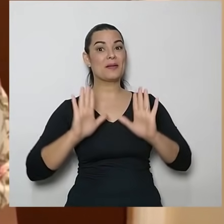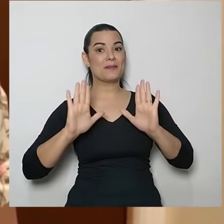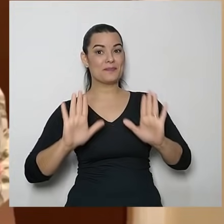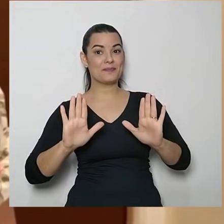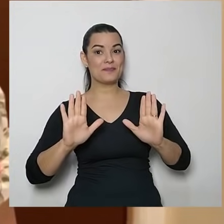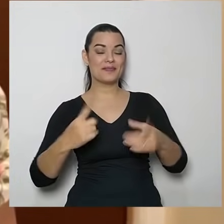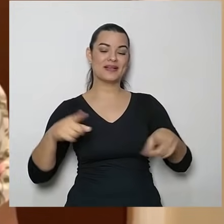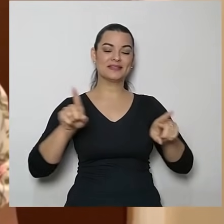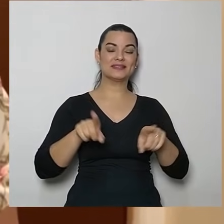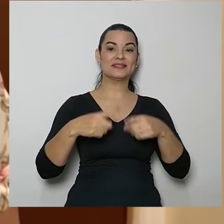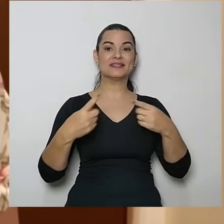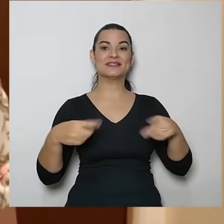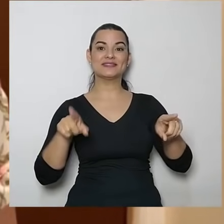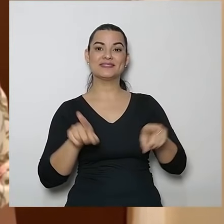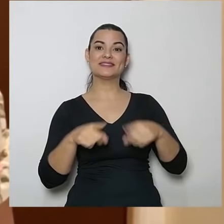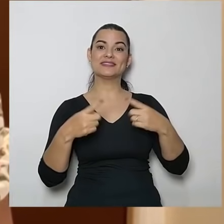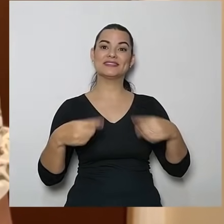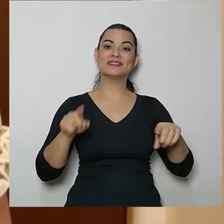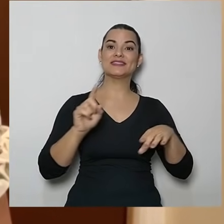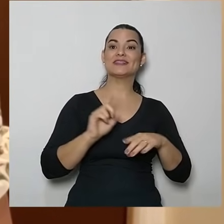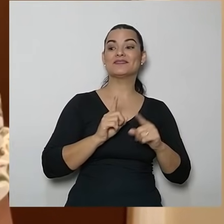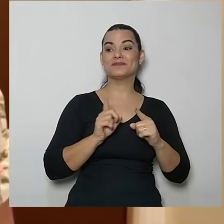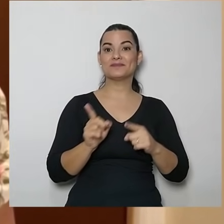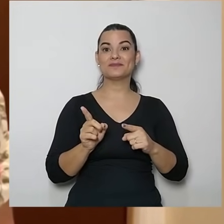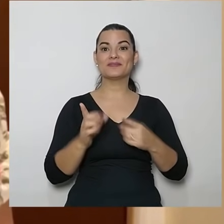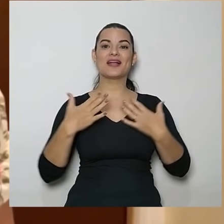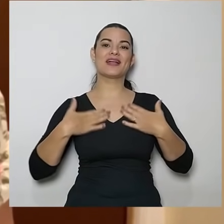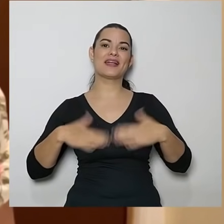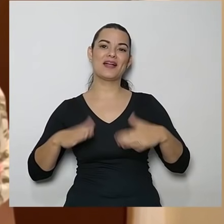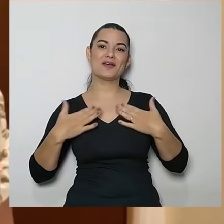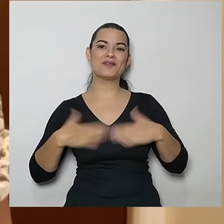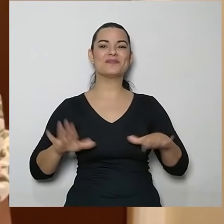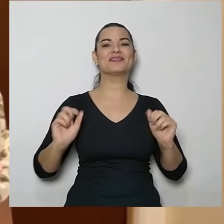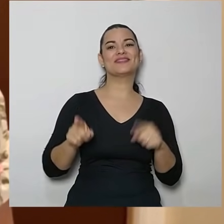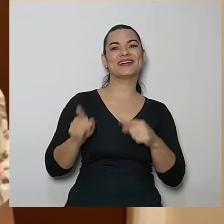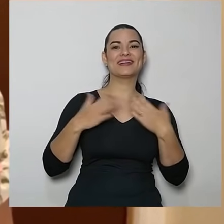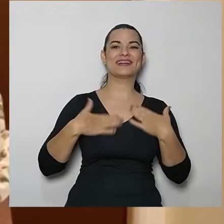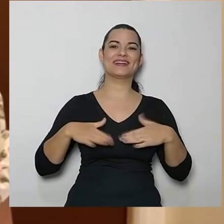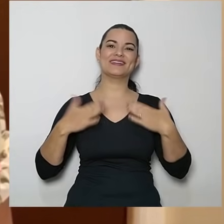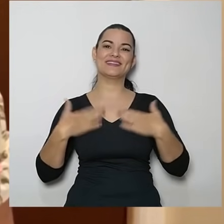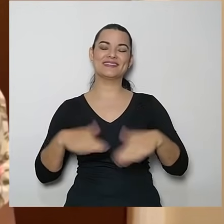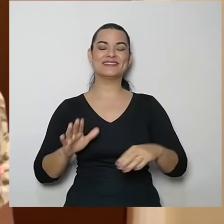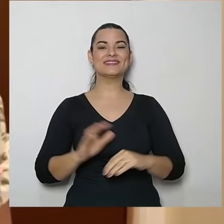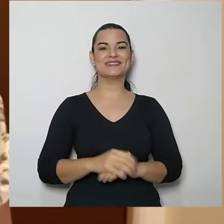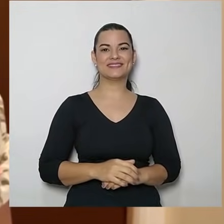mas a musiquinha, o acalmou.